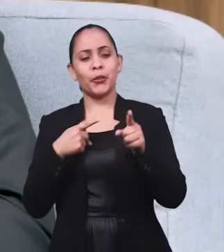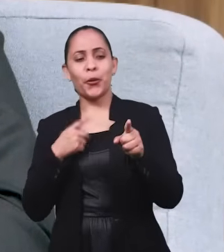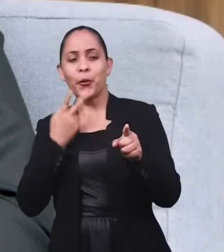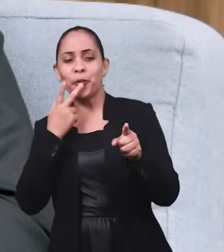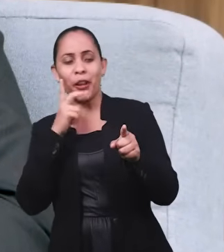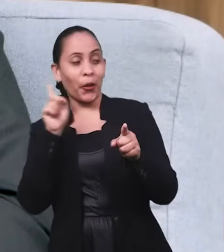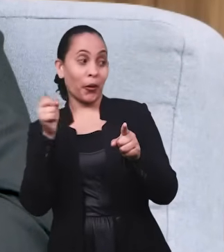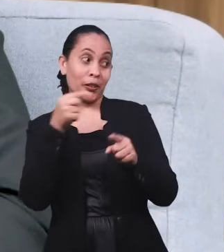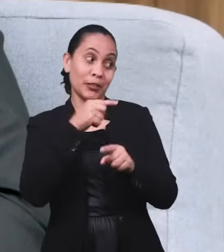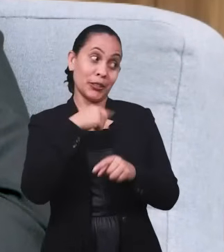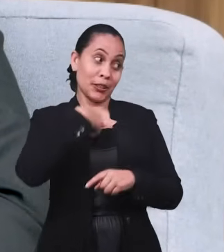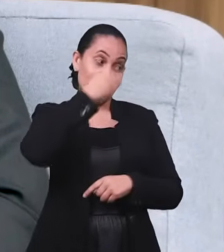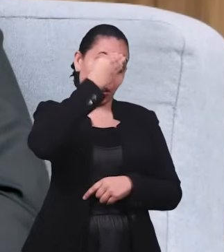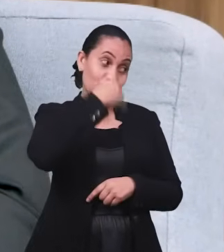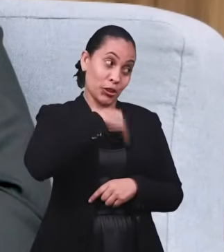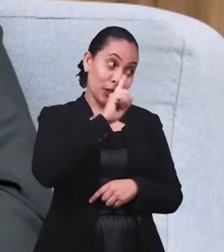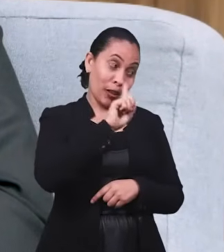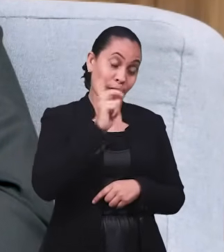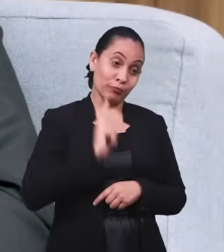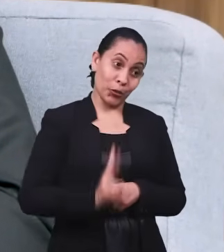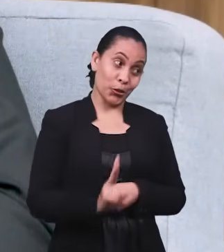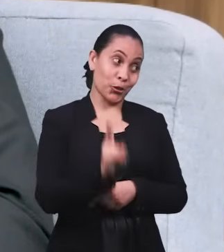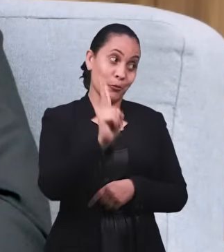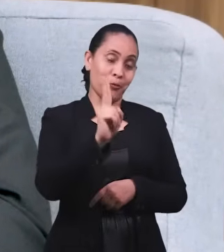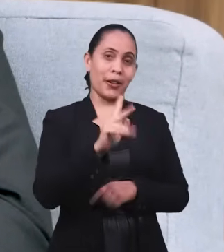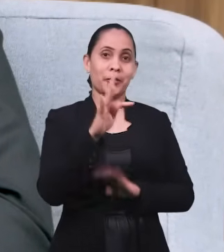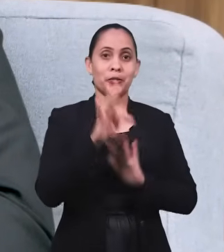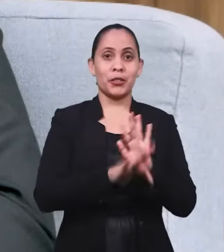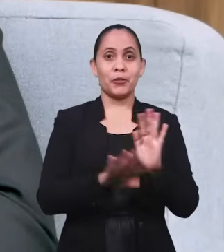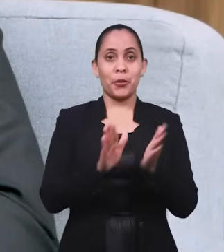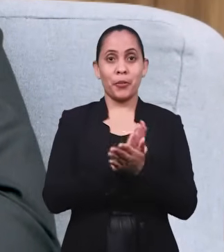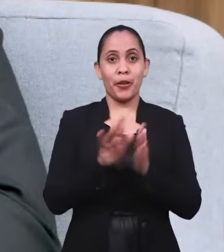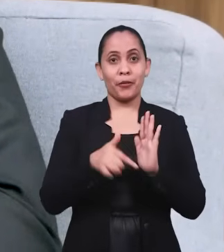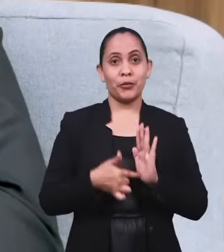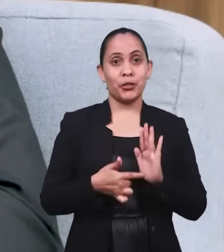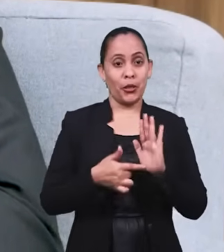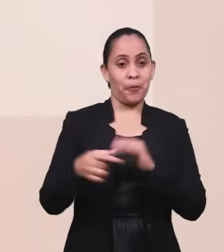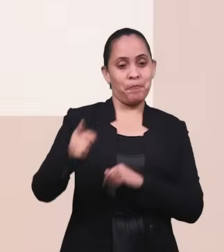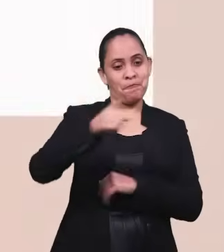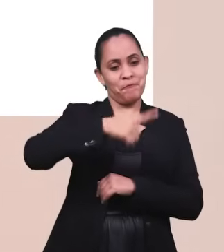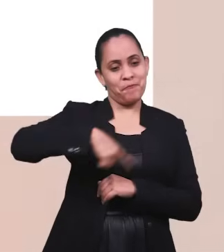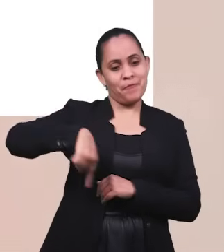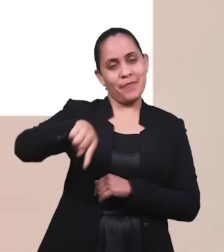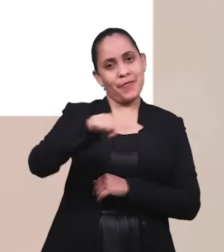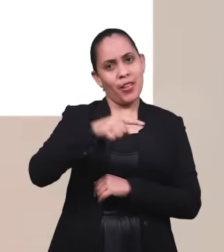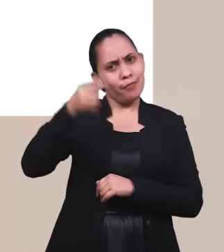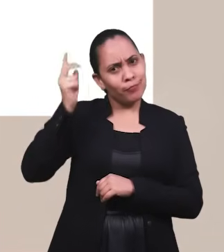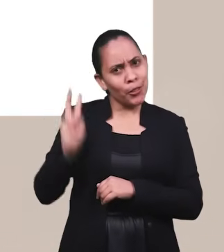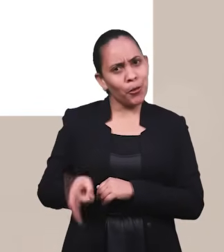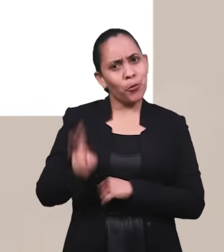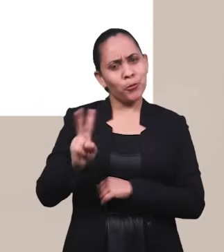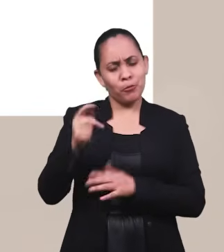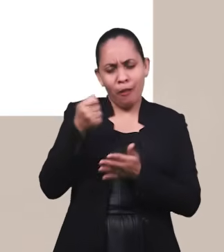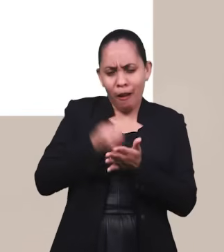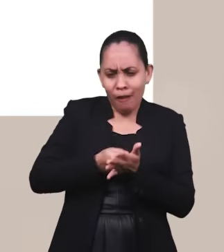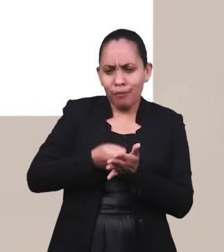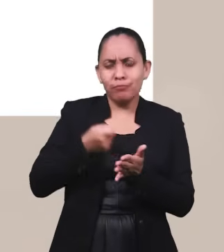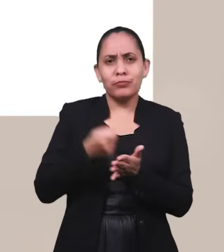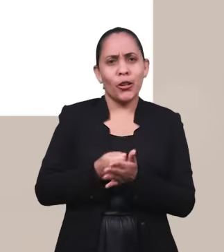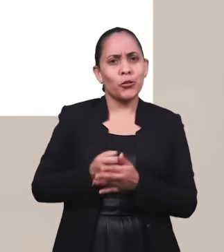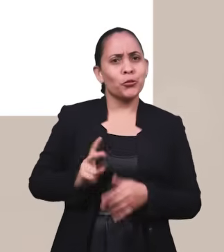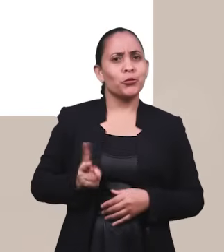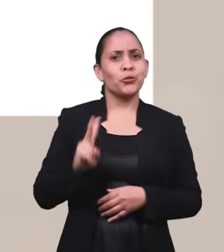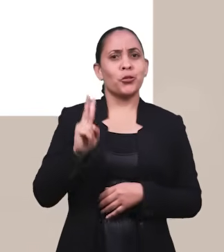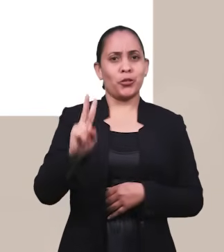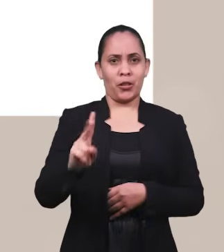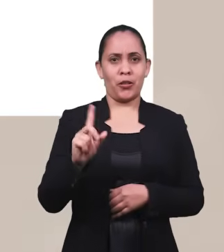devemos perseverar, não desistir. E o texto da palavra de Deus fala que eles perseveraram. Uma das coisas que eles